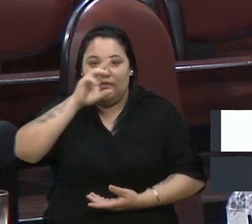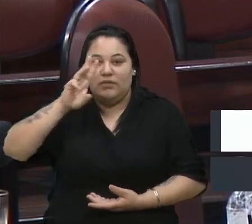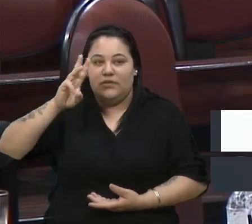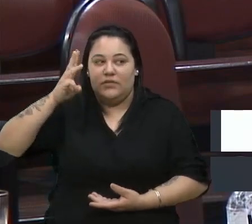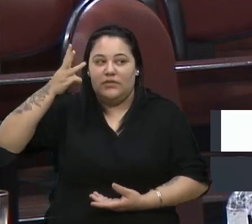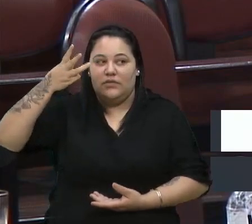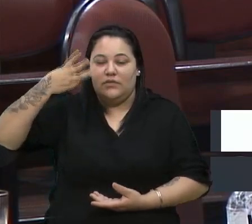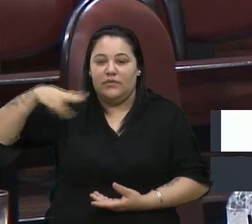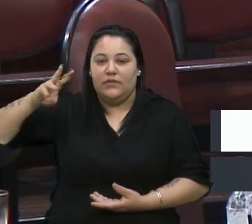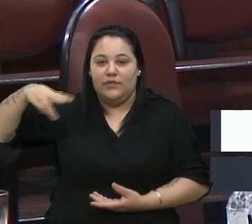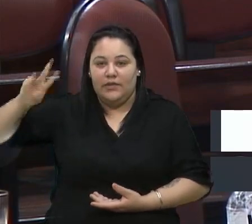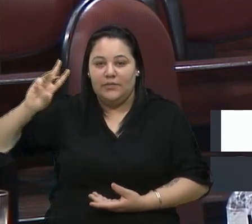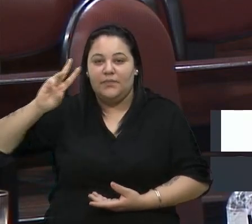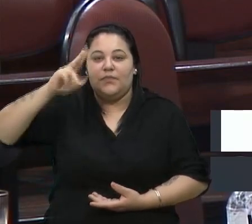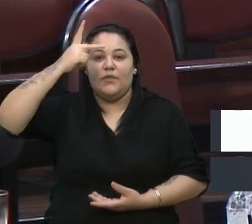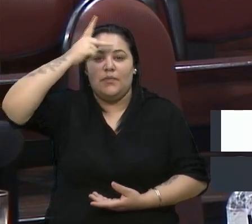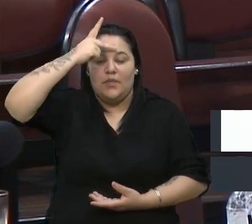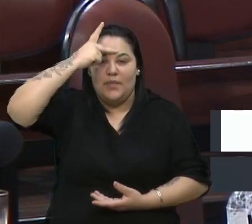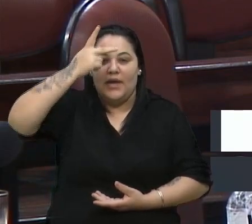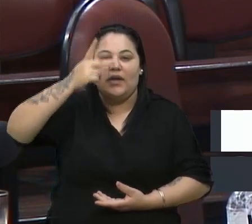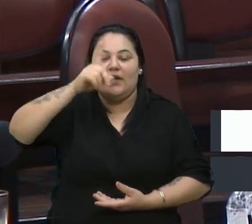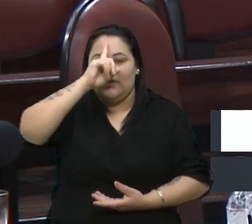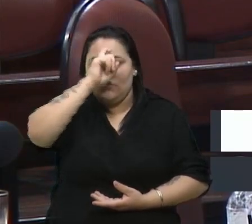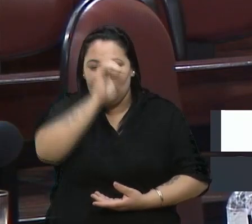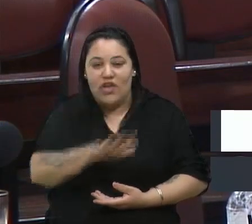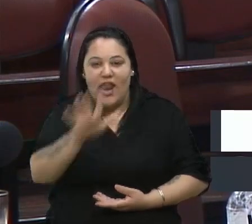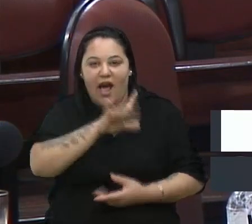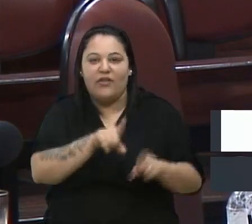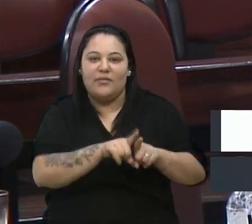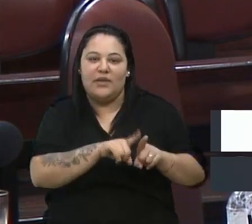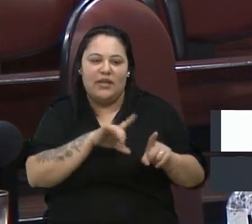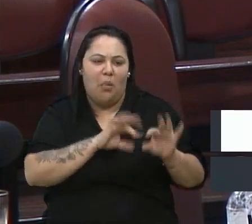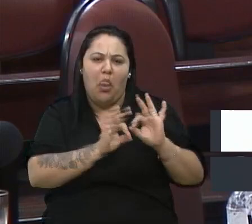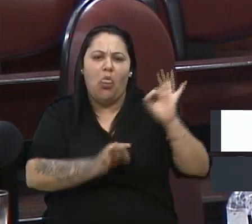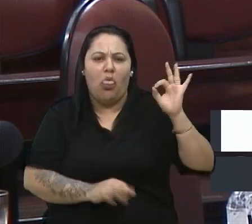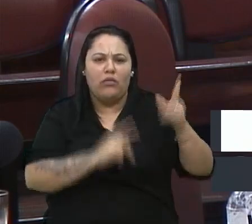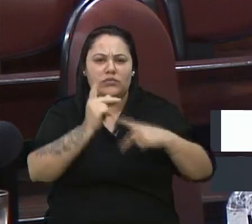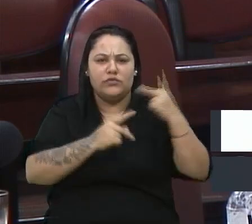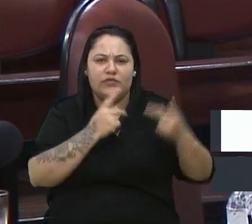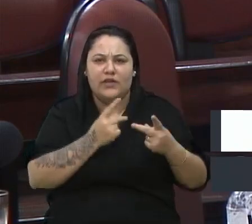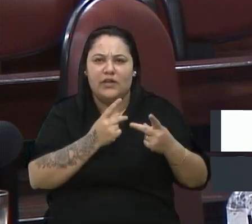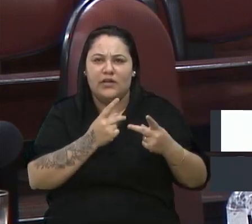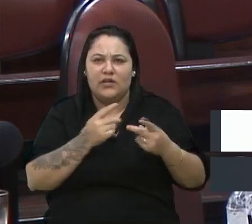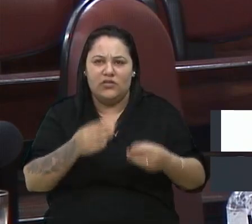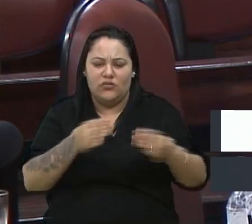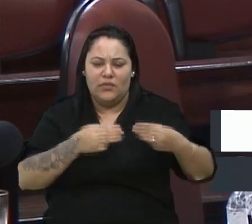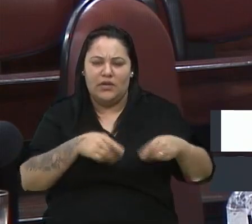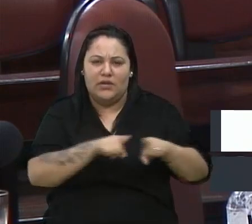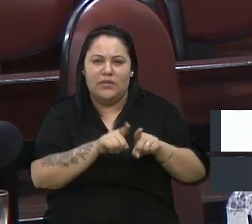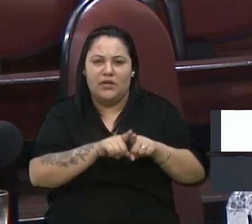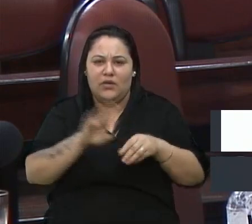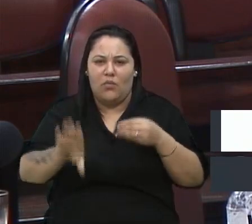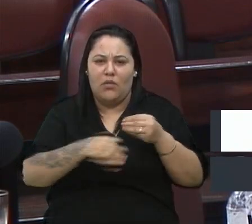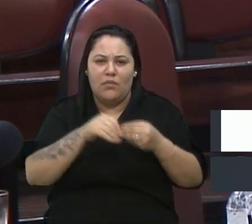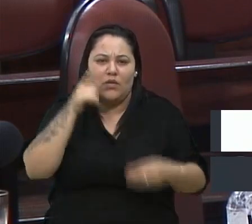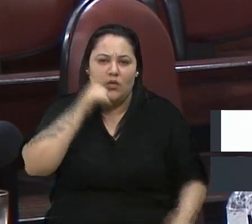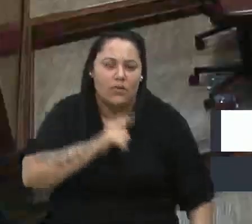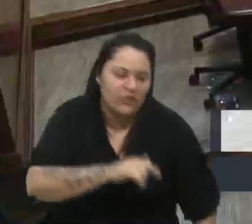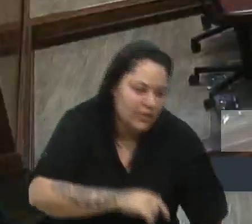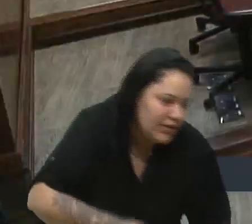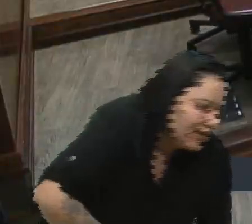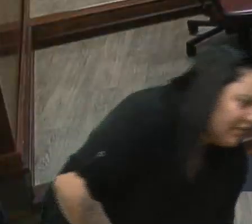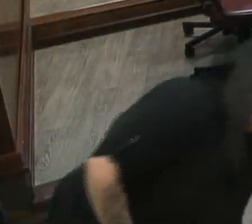Enfim, são tantas coisas, assim, olha, vereador, que a gente podia estar falando aqui, além de emendas parlamentares. Sua parte, vereador Lucas. Obrigado, vereador